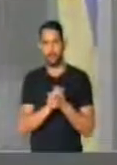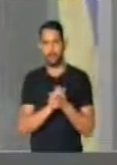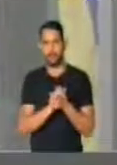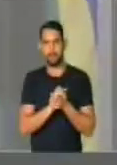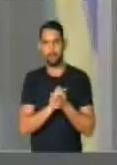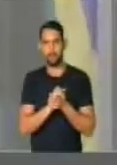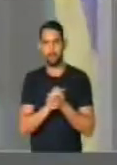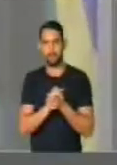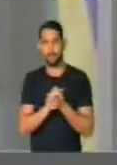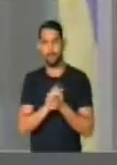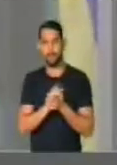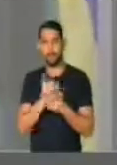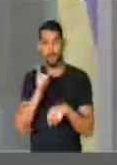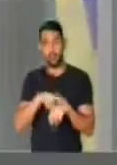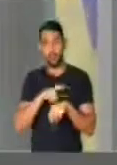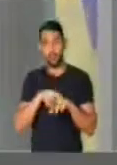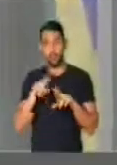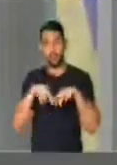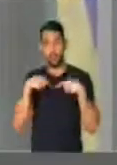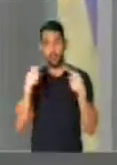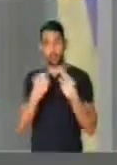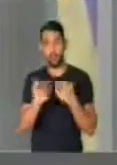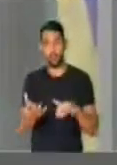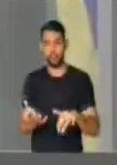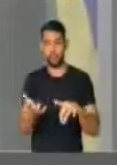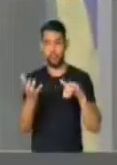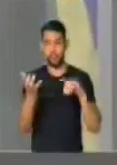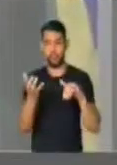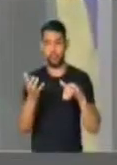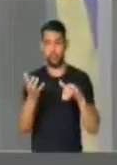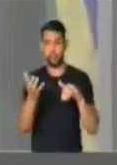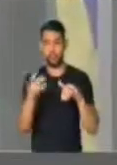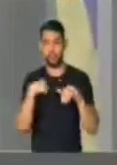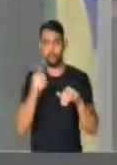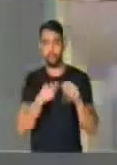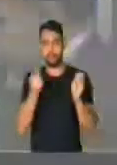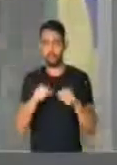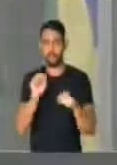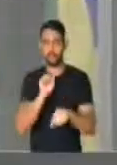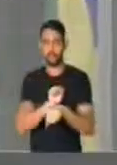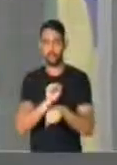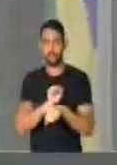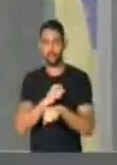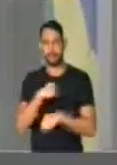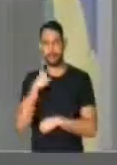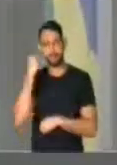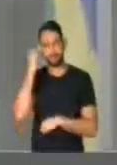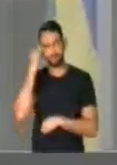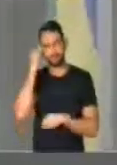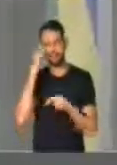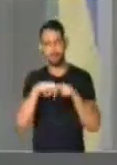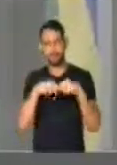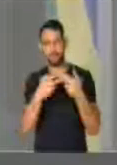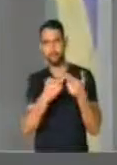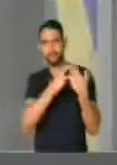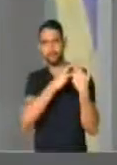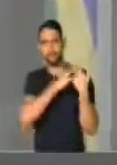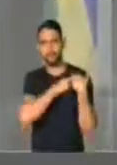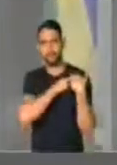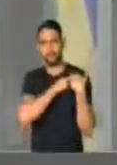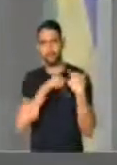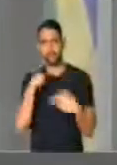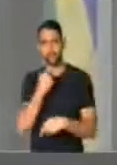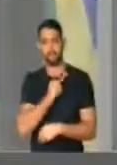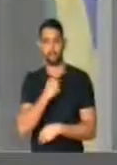é oportuno que numa sessão do Congresso possamos refletir sobre a responsabilidade